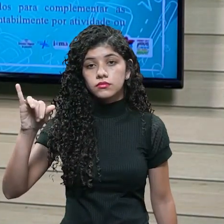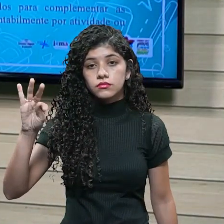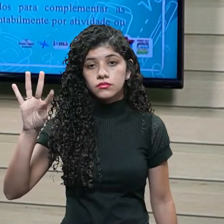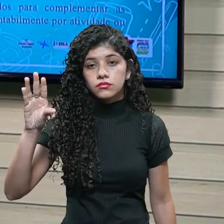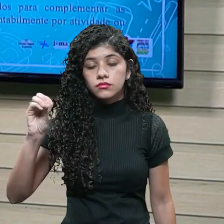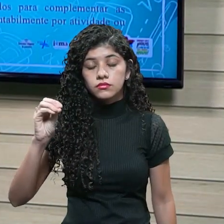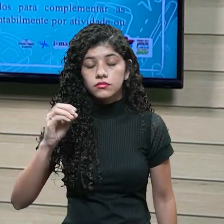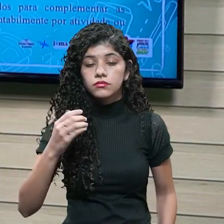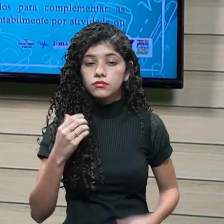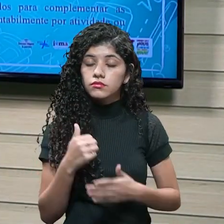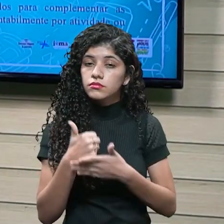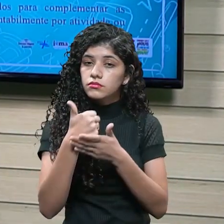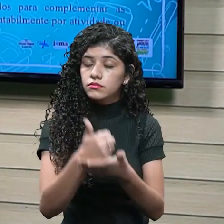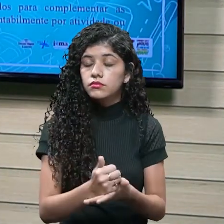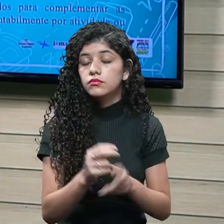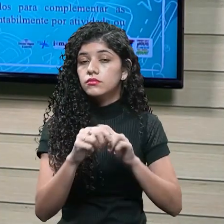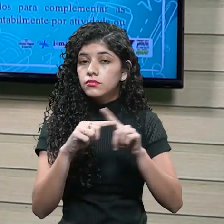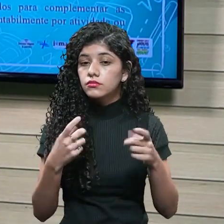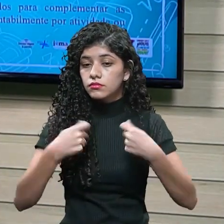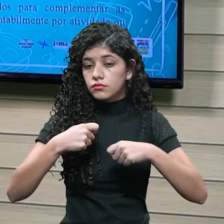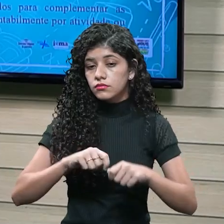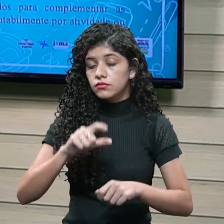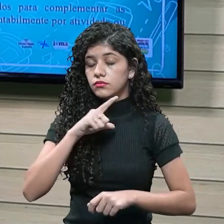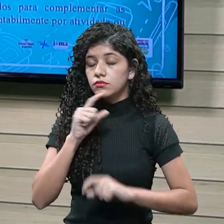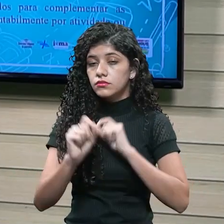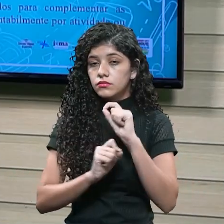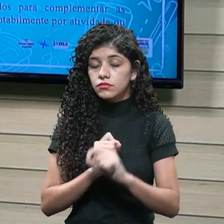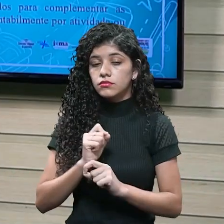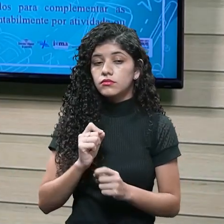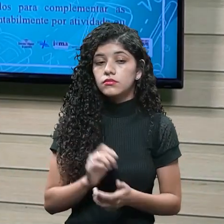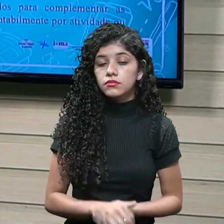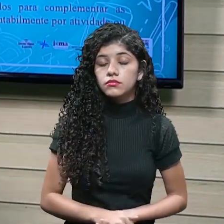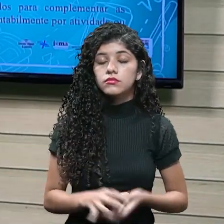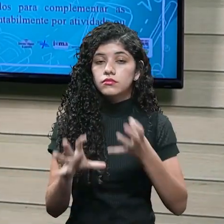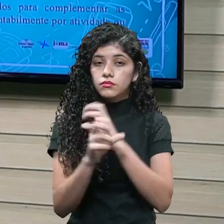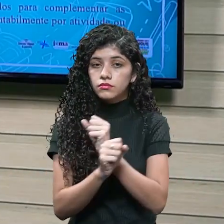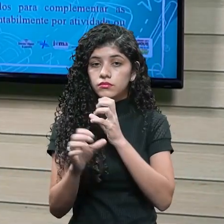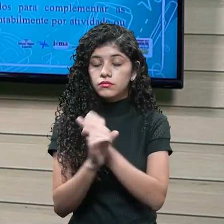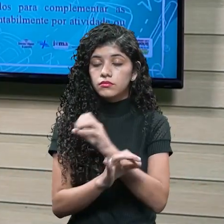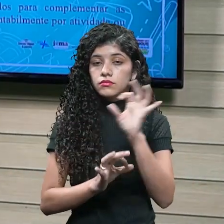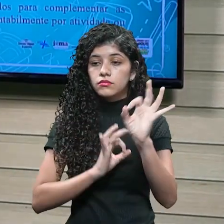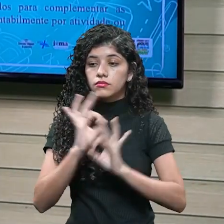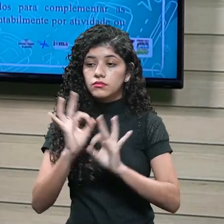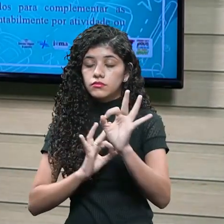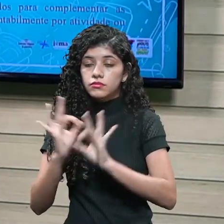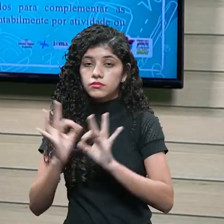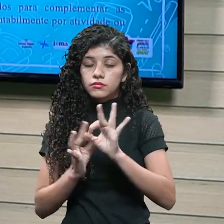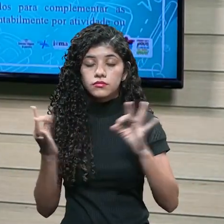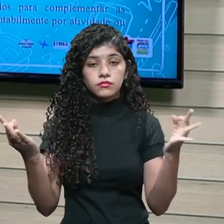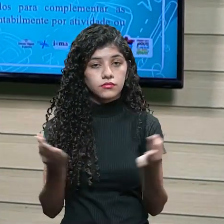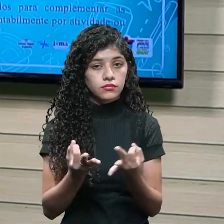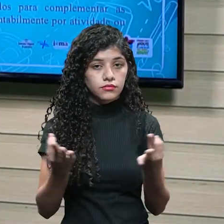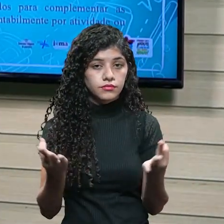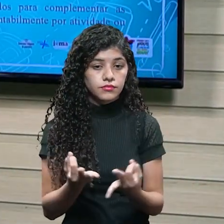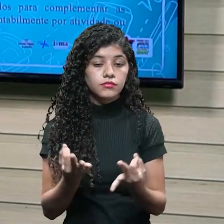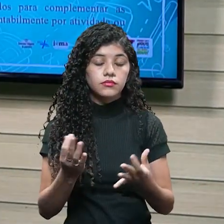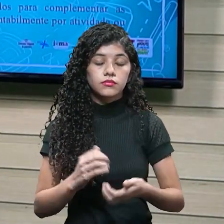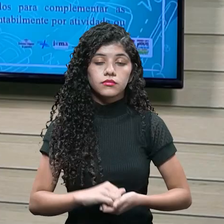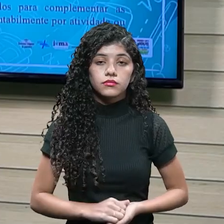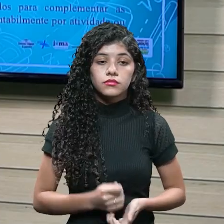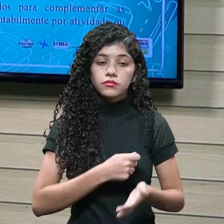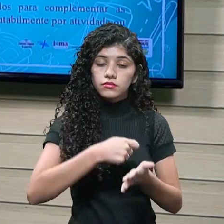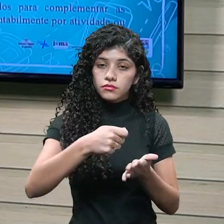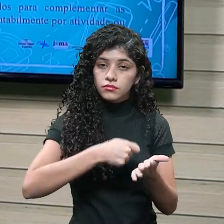esses bancos estão aí para ajudar, mas para eles ajudarem, eles precisam que a escrituração contábil esteja ali toda